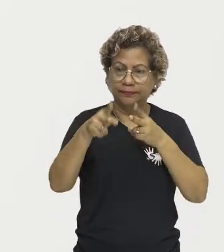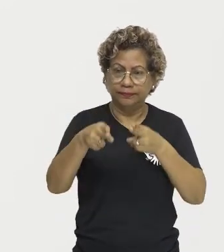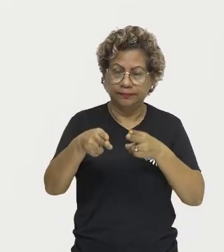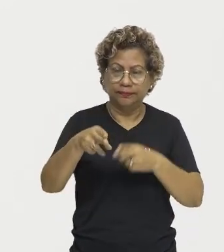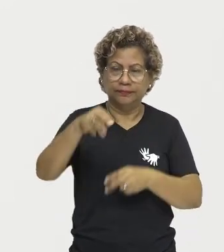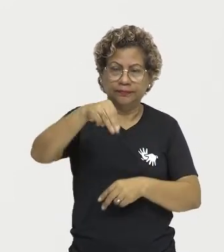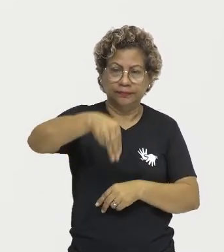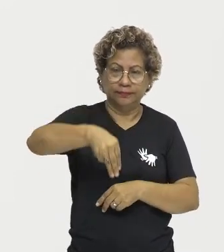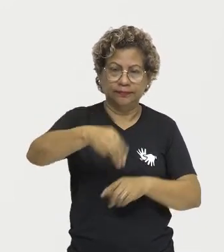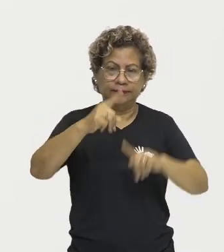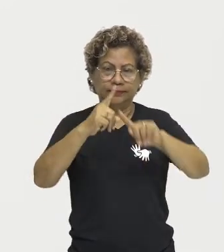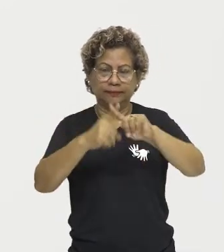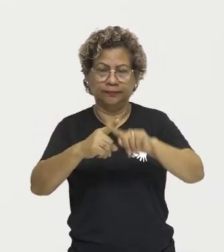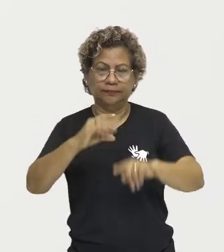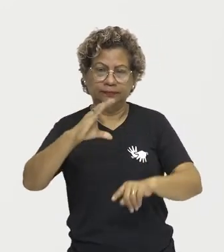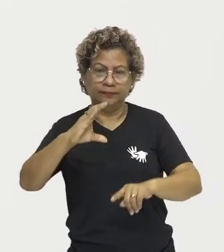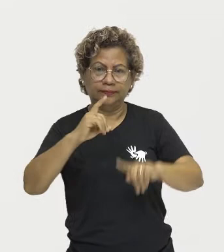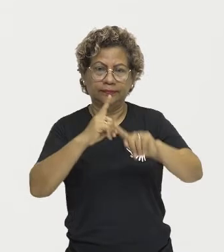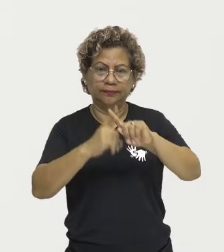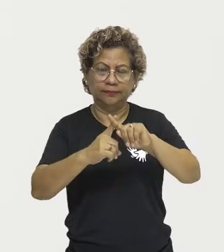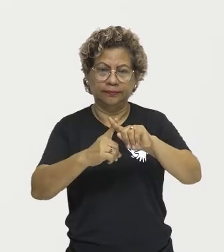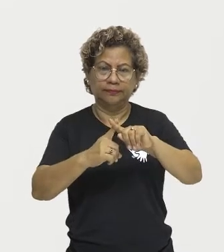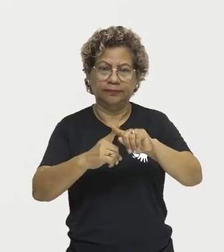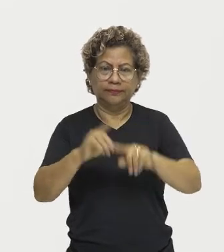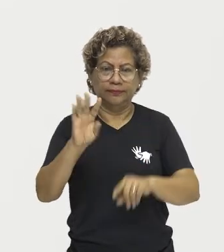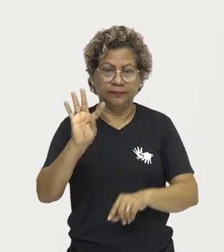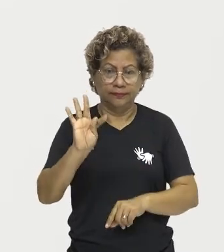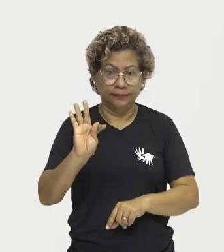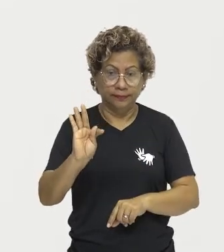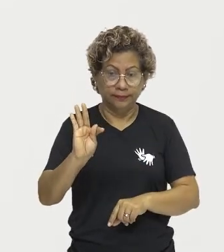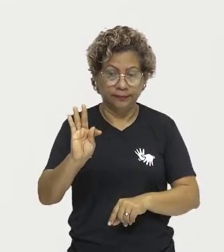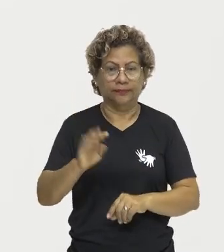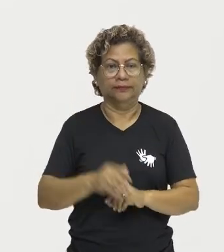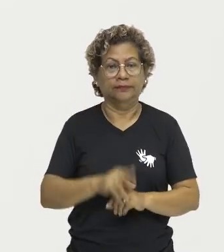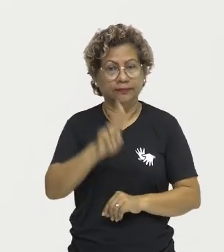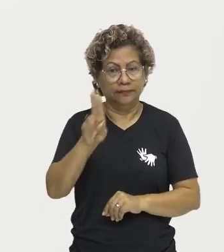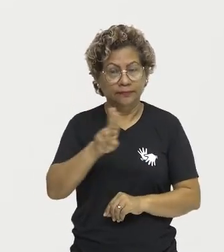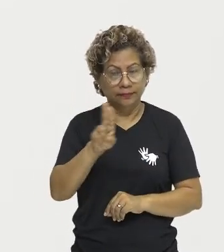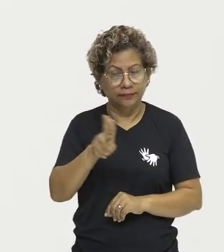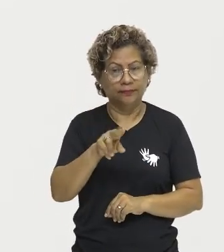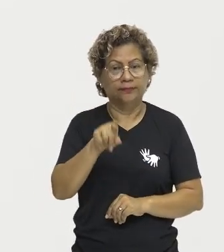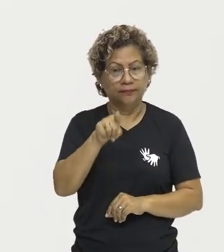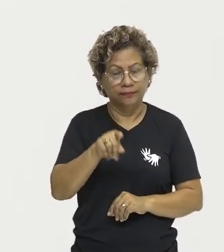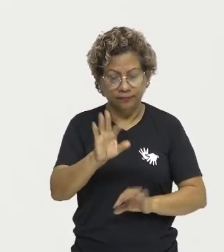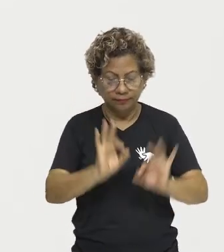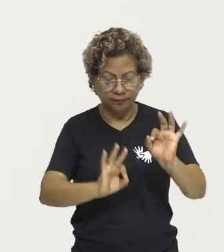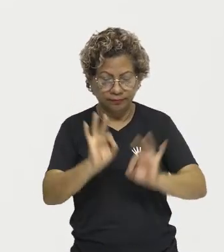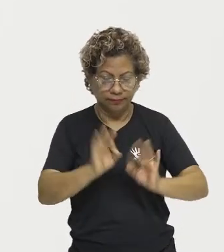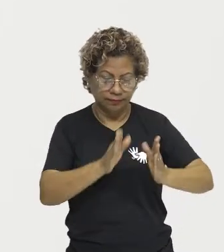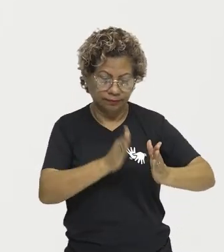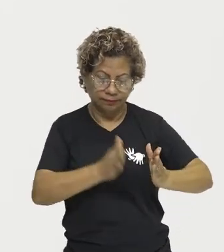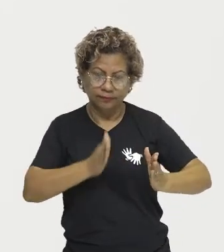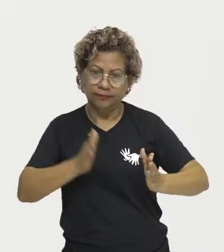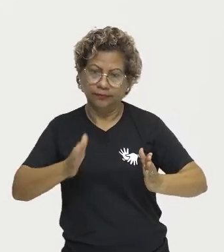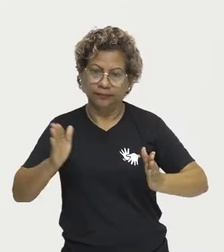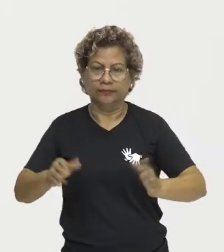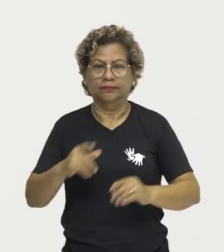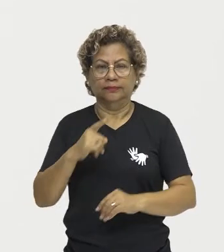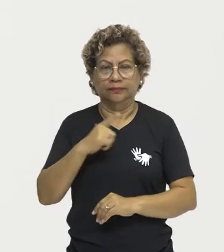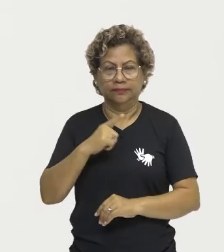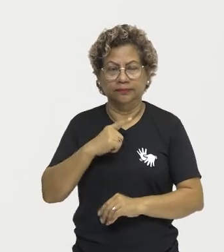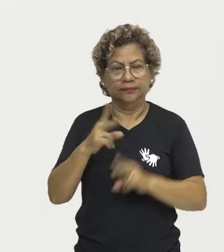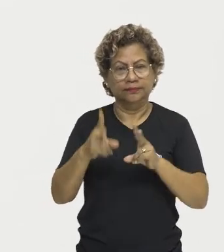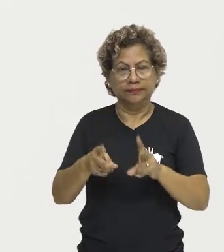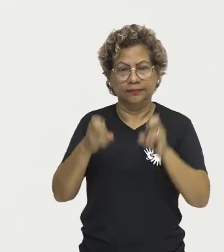C vezes ΔT. Ela será para os 2 corpos. Aí você tem aqui, ó, água